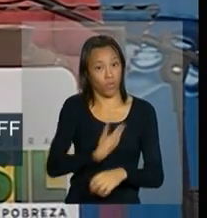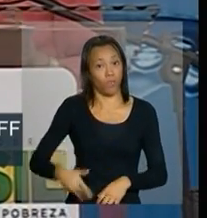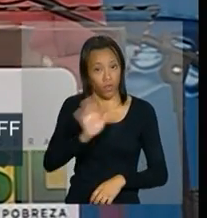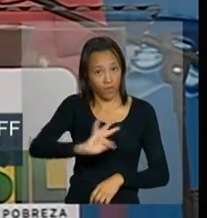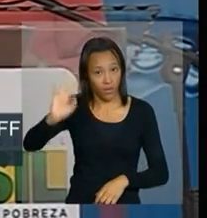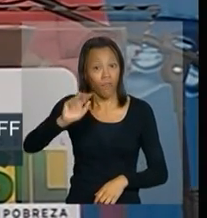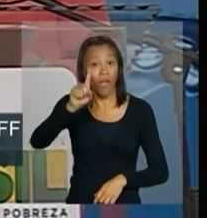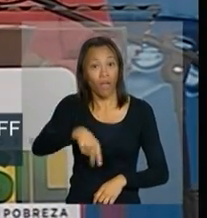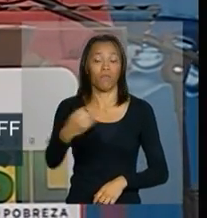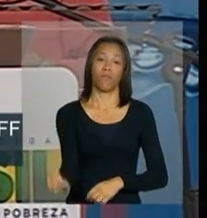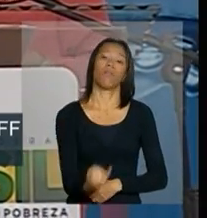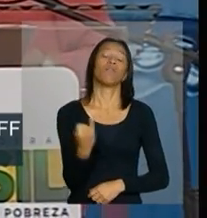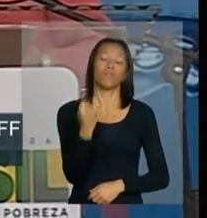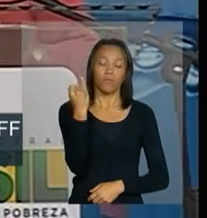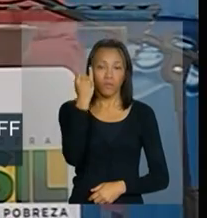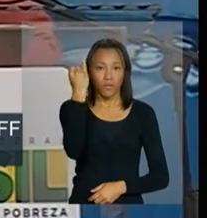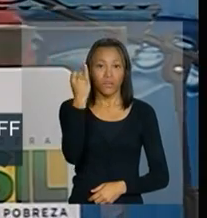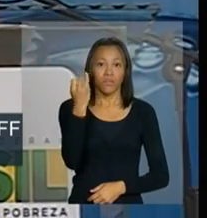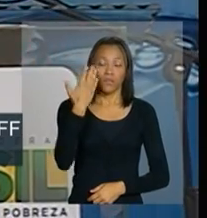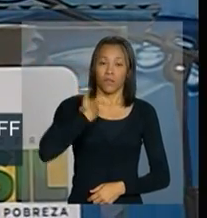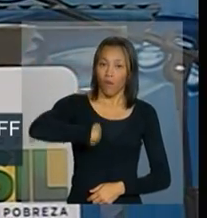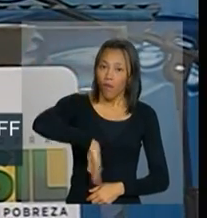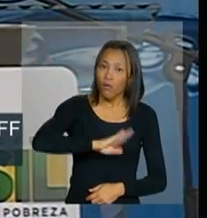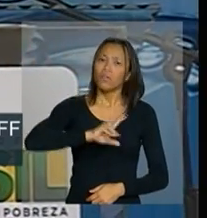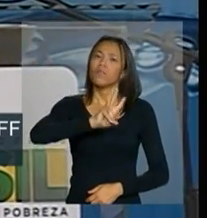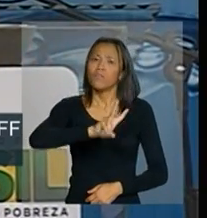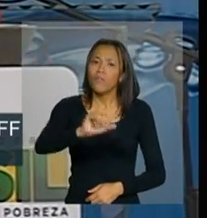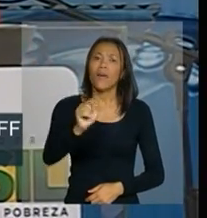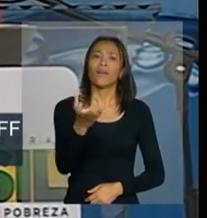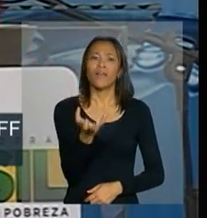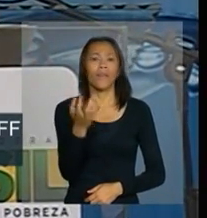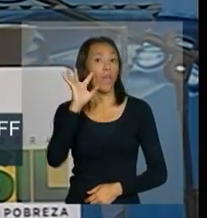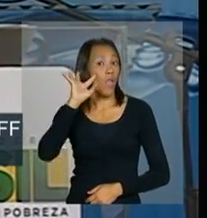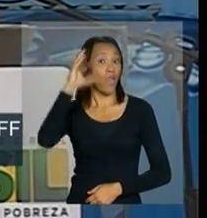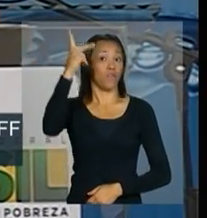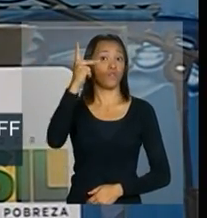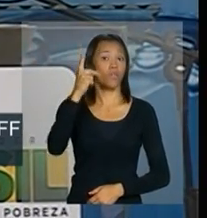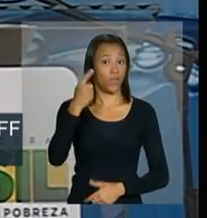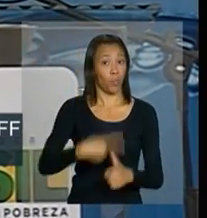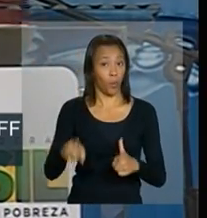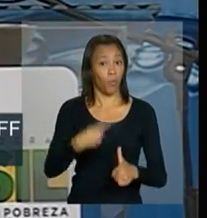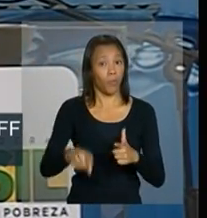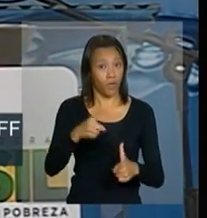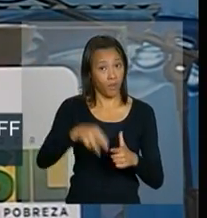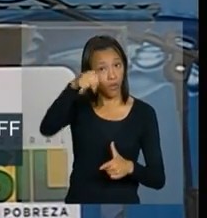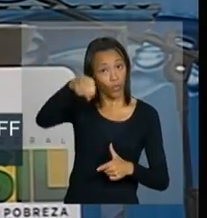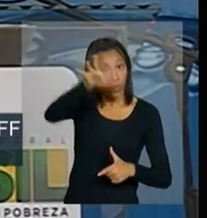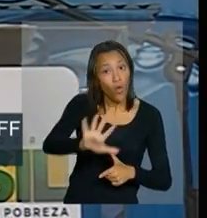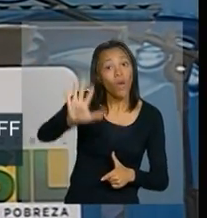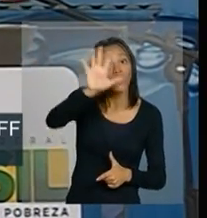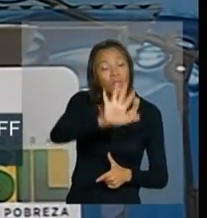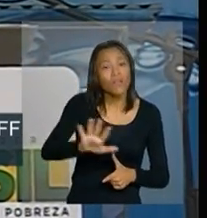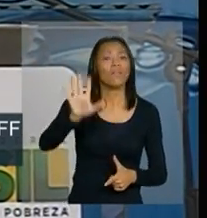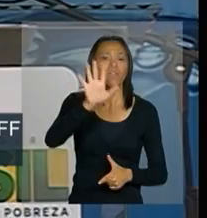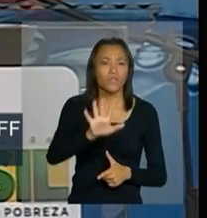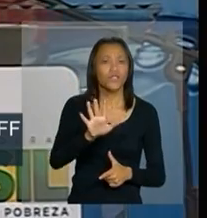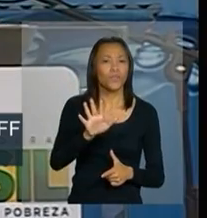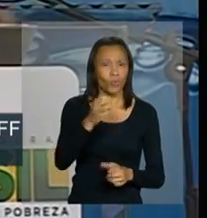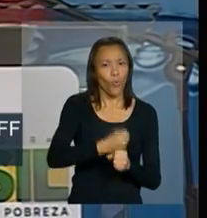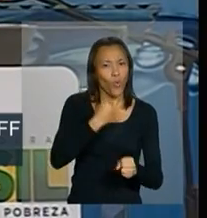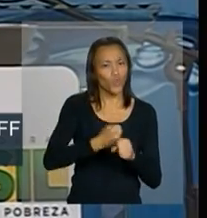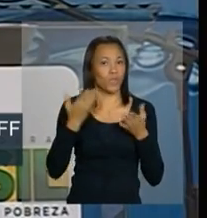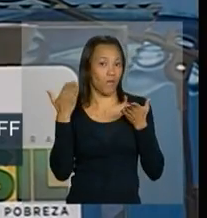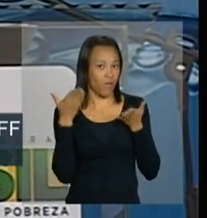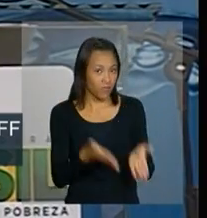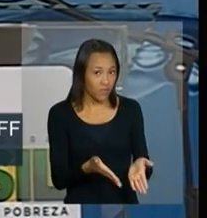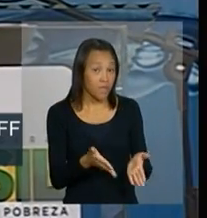são importantes. A gente vai querer resolver o problema do Nordeste com obra desse tipo.